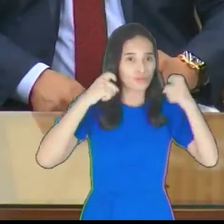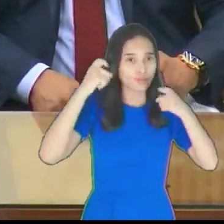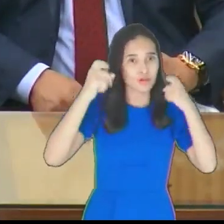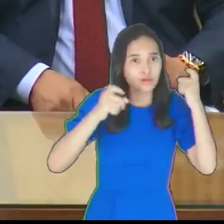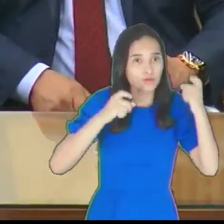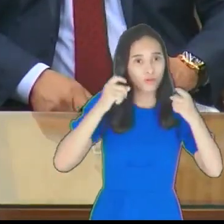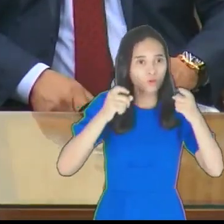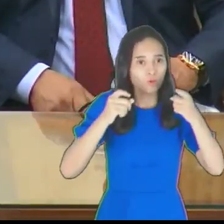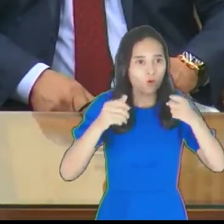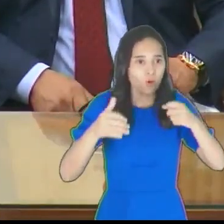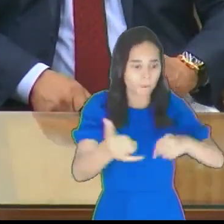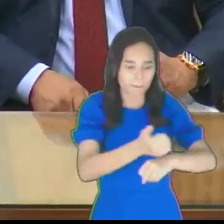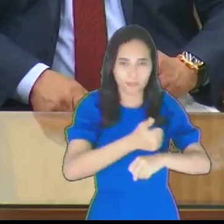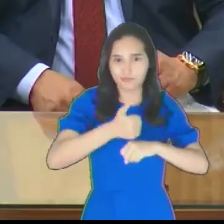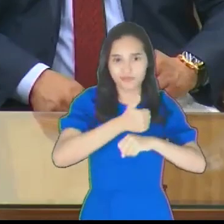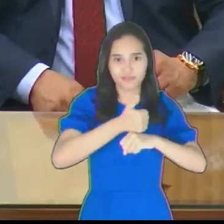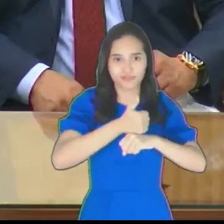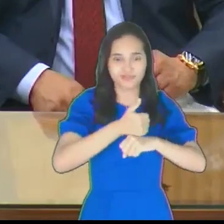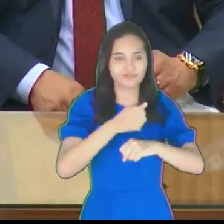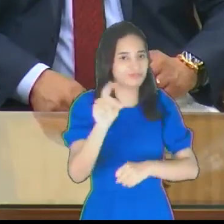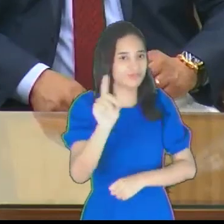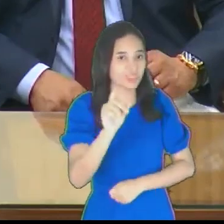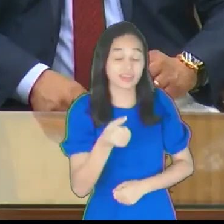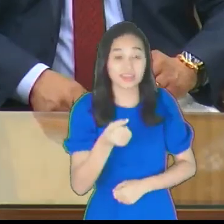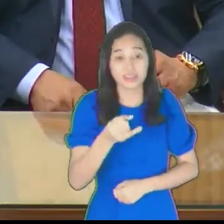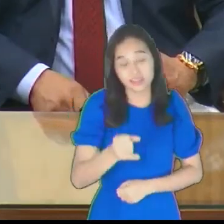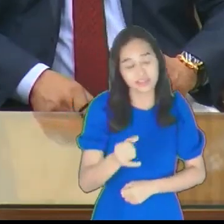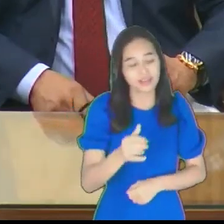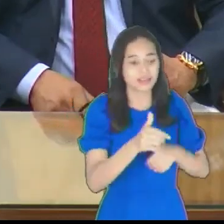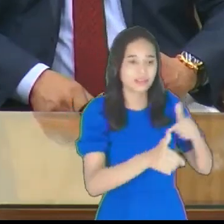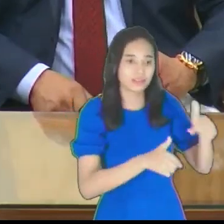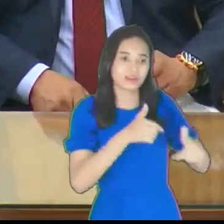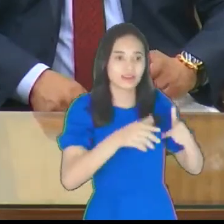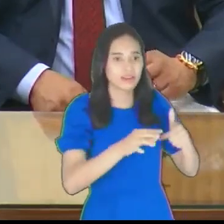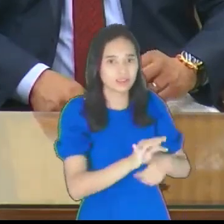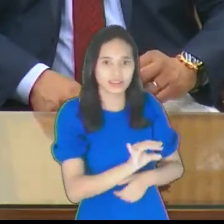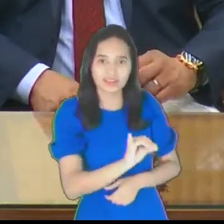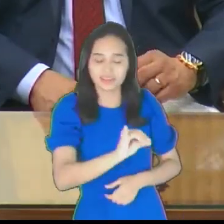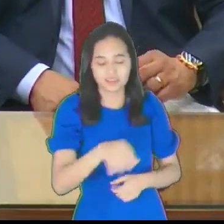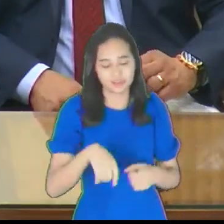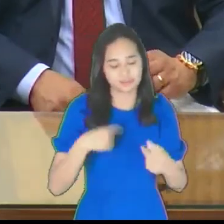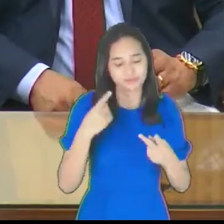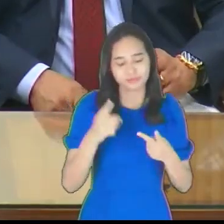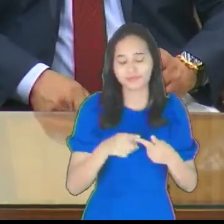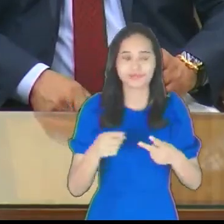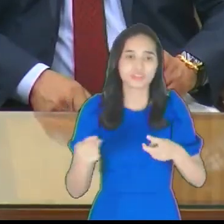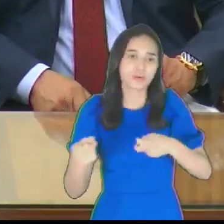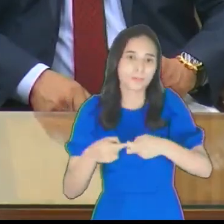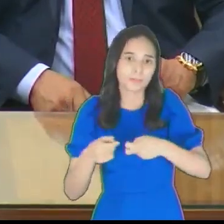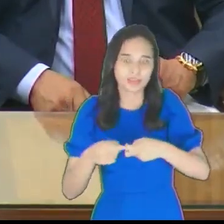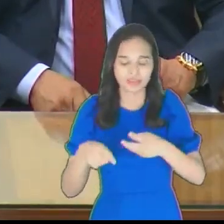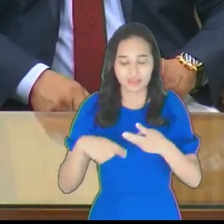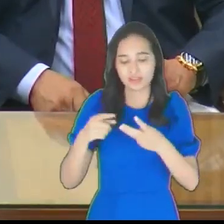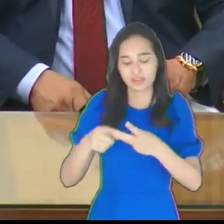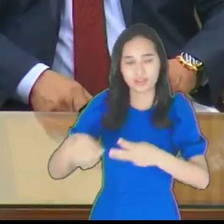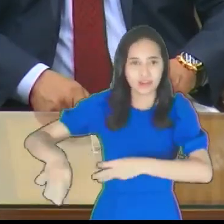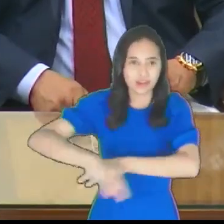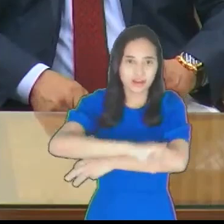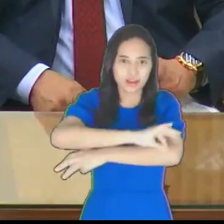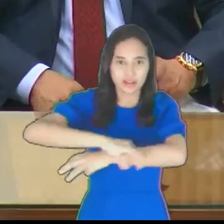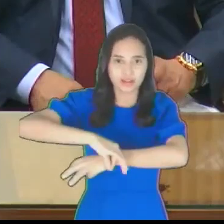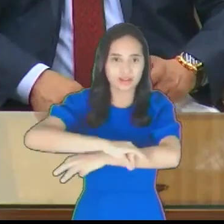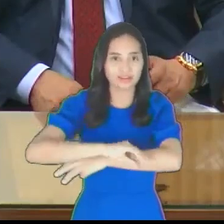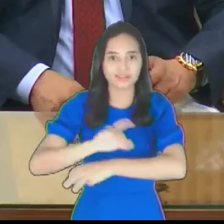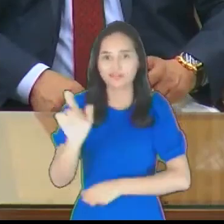profissão deles. Se eles vão trabalhar em TI, se eles vão trabalhar em medicina, se eles vão trabalhar em engenharia. O